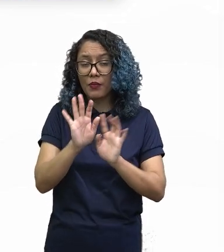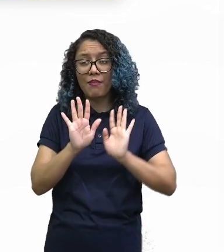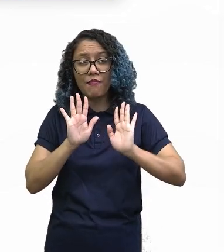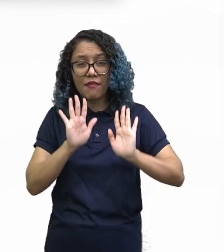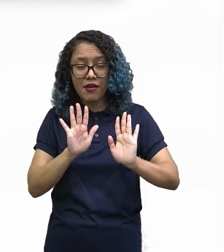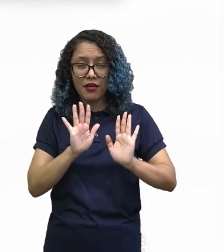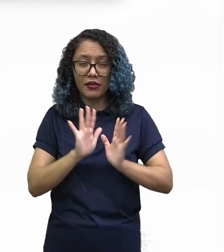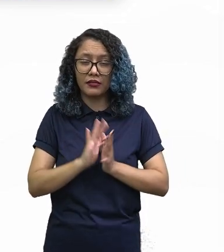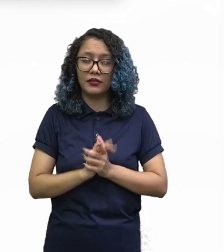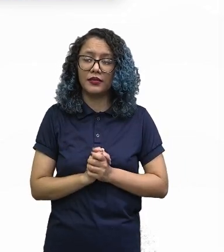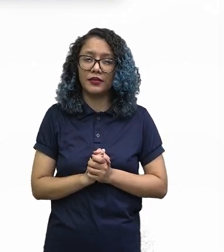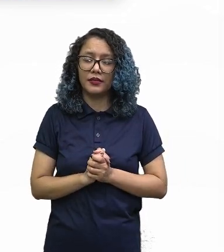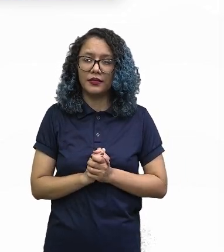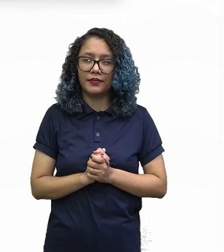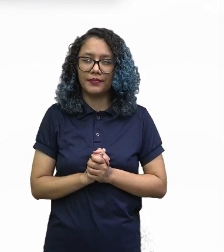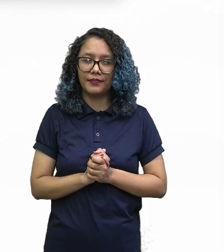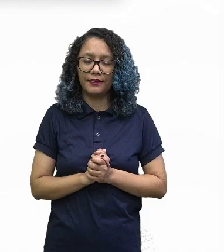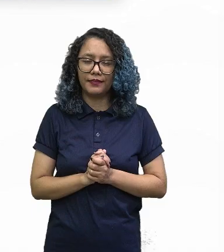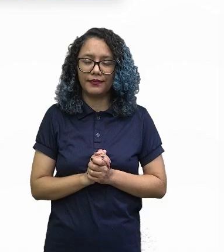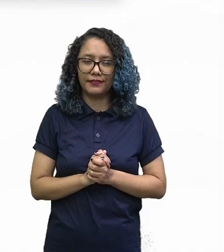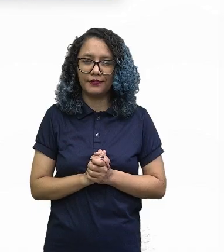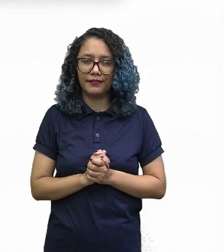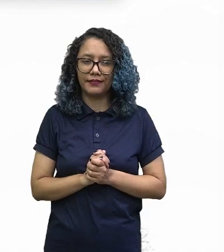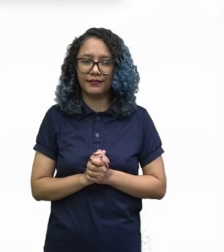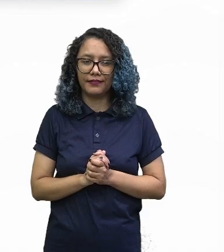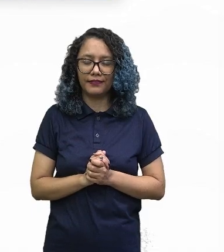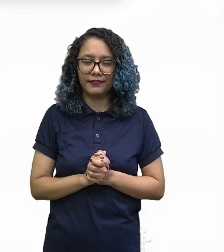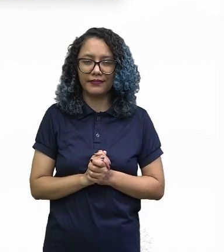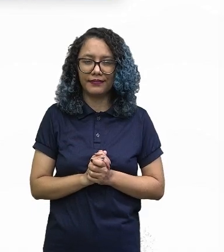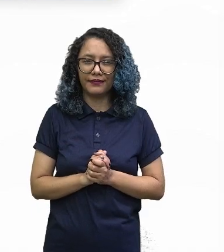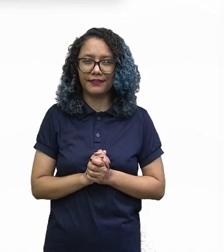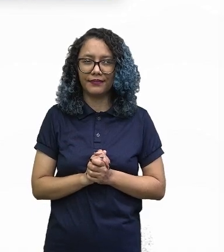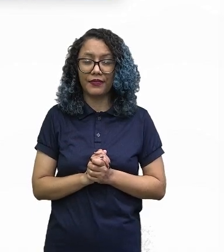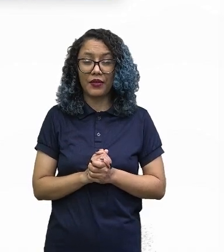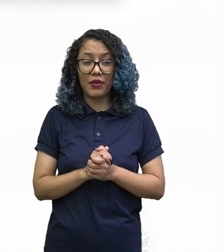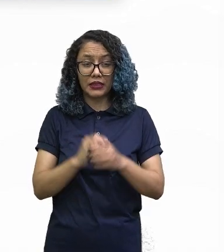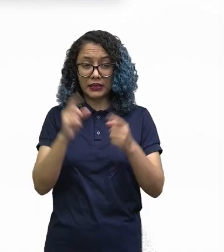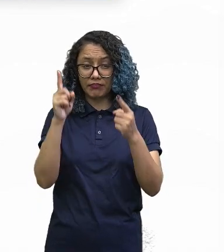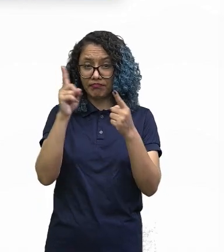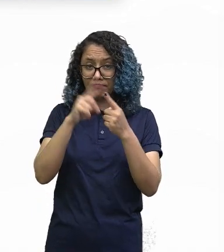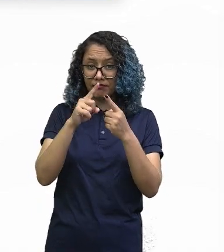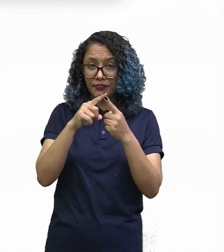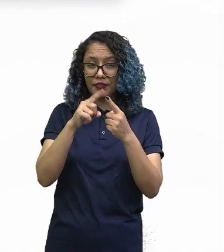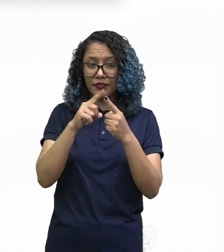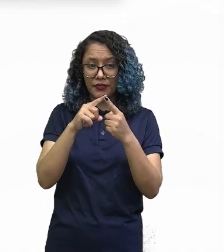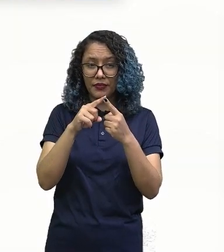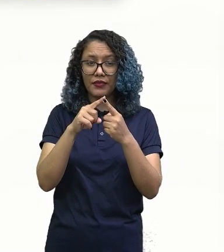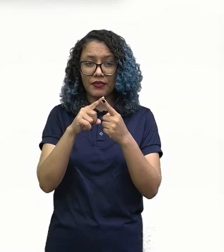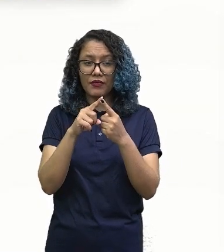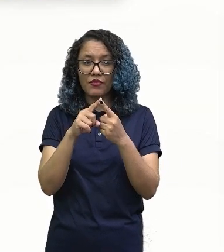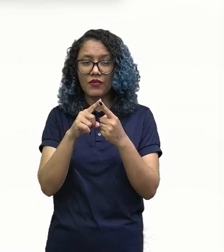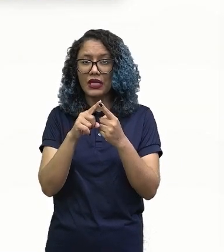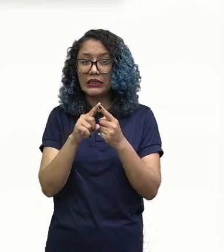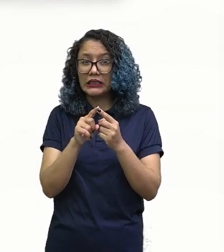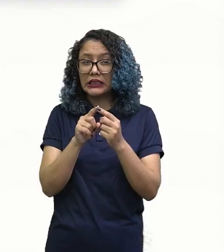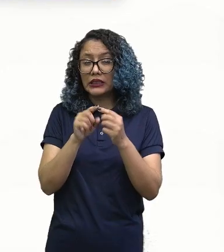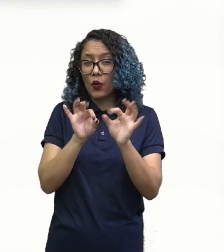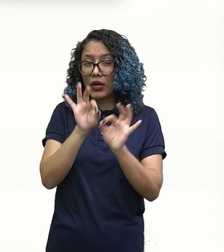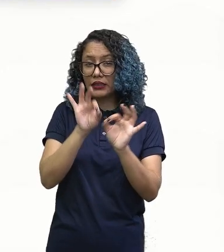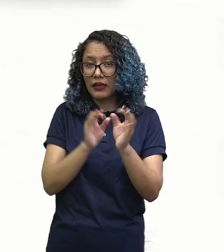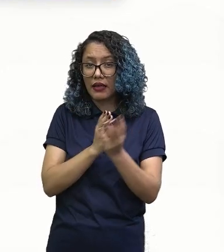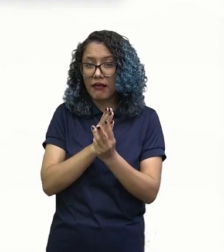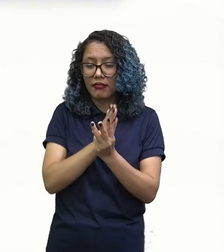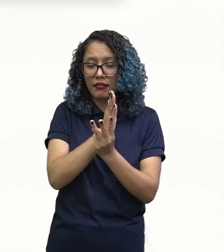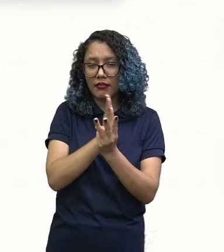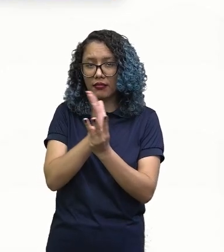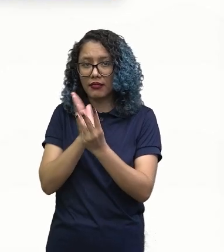que, ao estudarmos a termologia, ela é dividida em 3. Termometria,